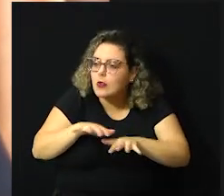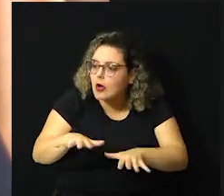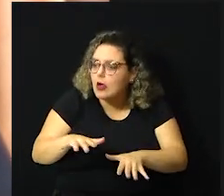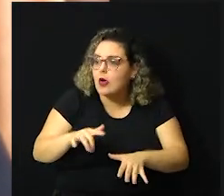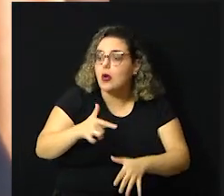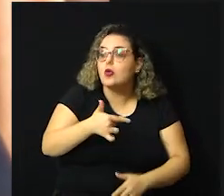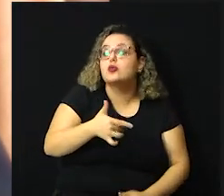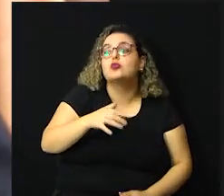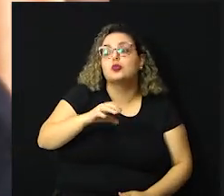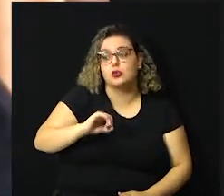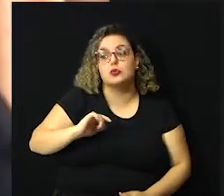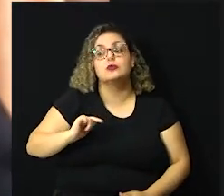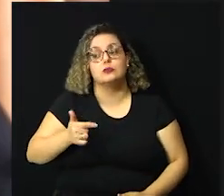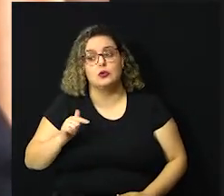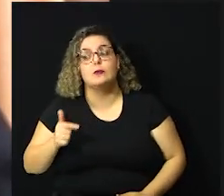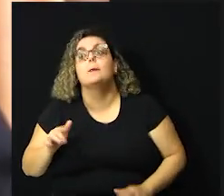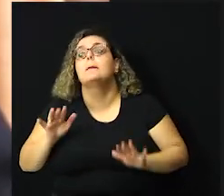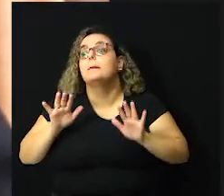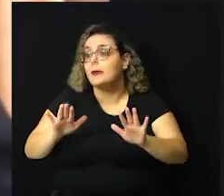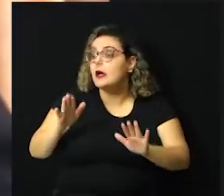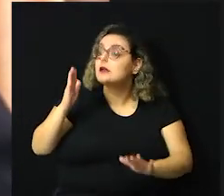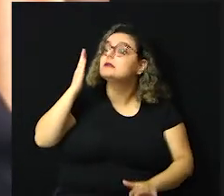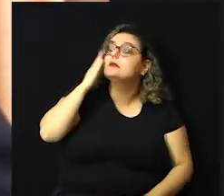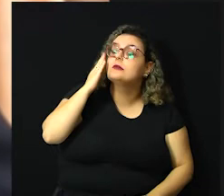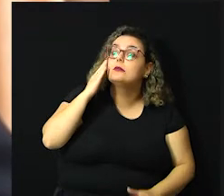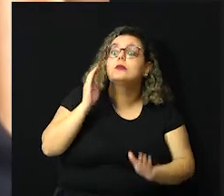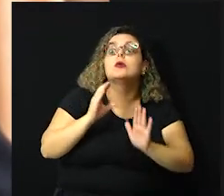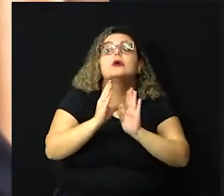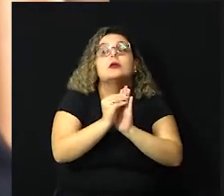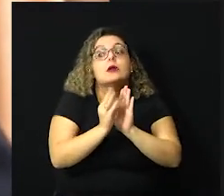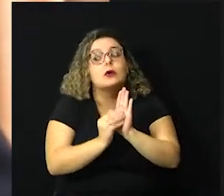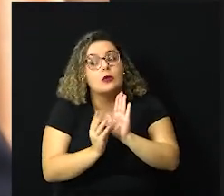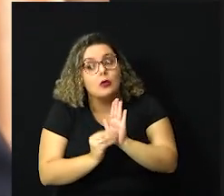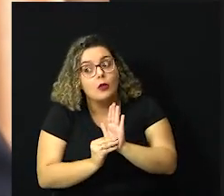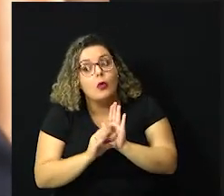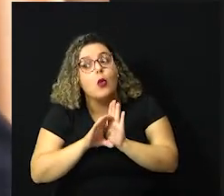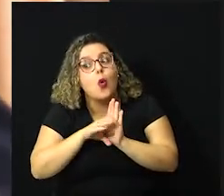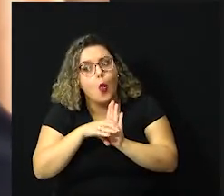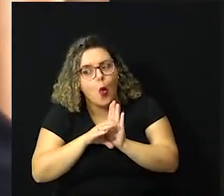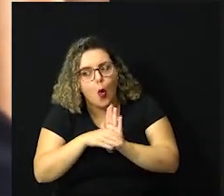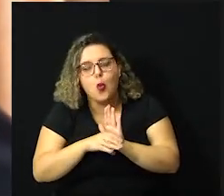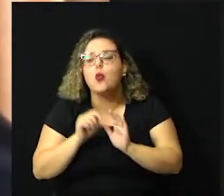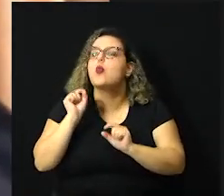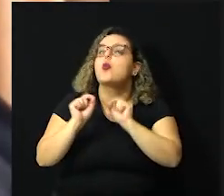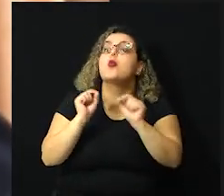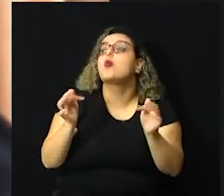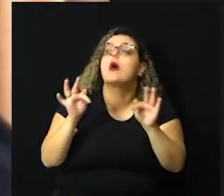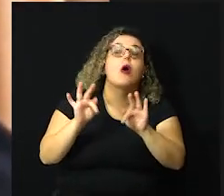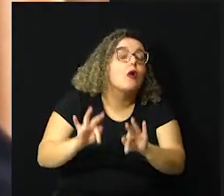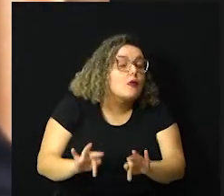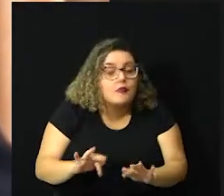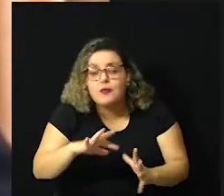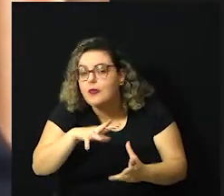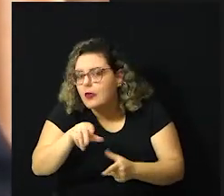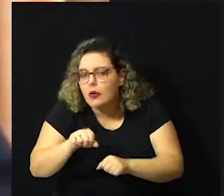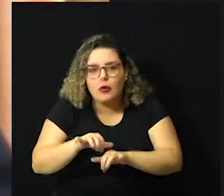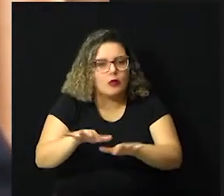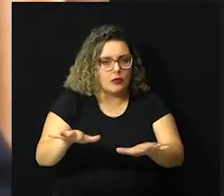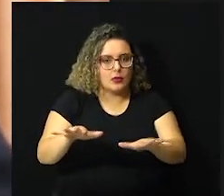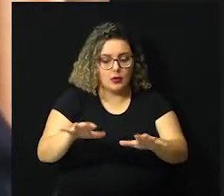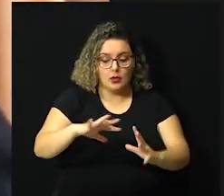possivelmente em 2022, mas vamos entender esse conceito. O que é o fim da pandemia? É exatamente a transformação de